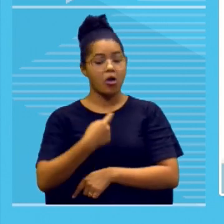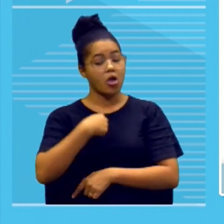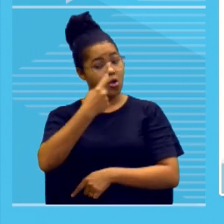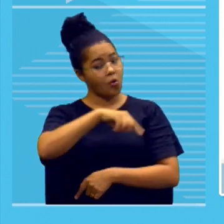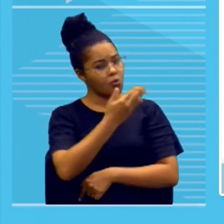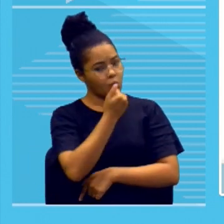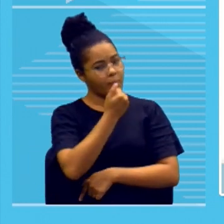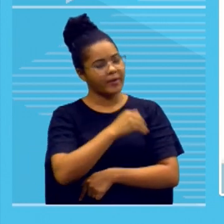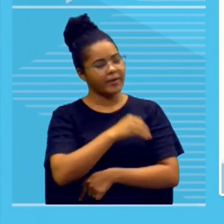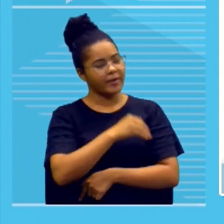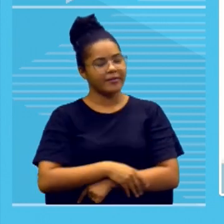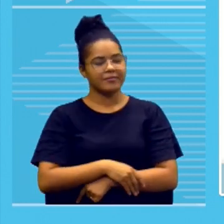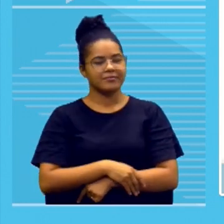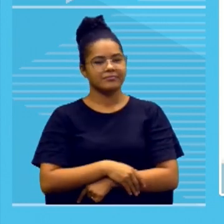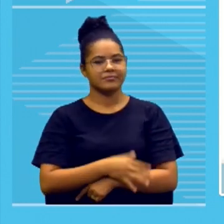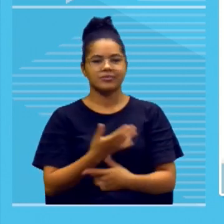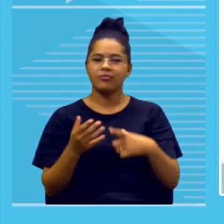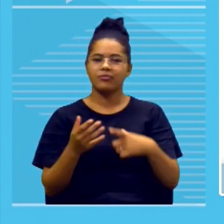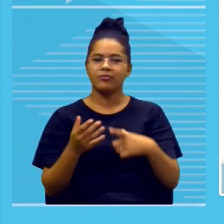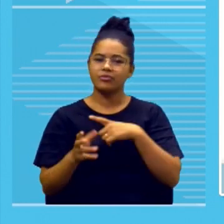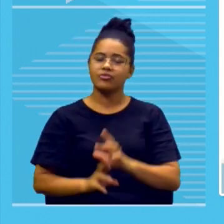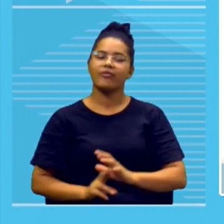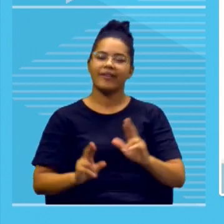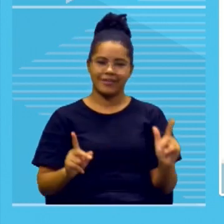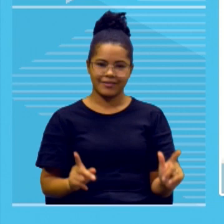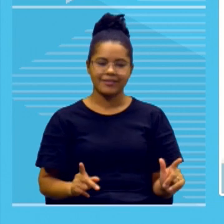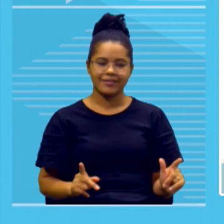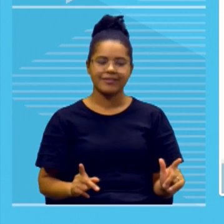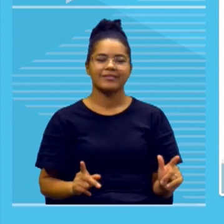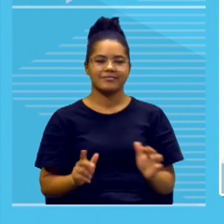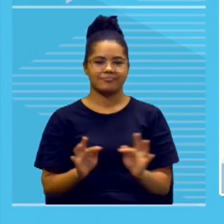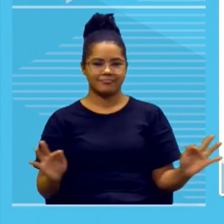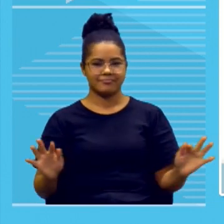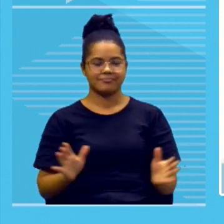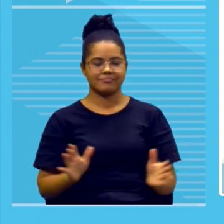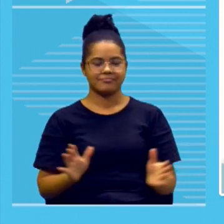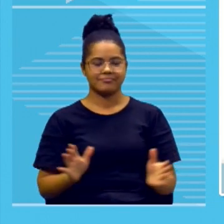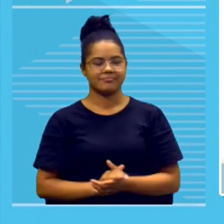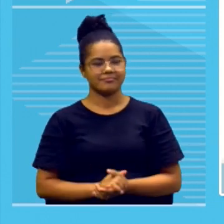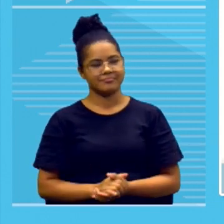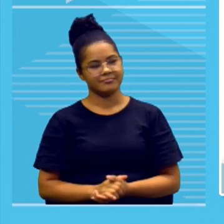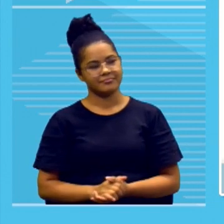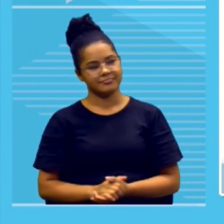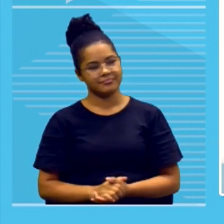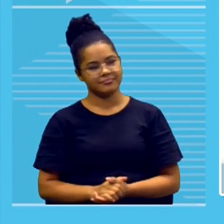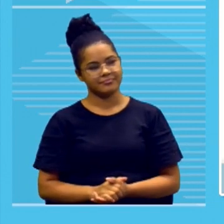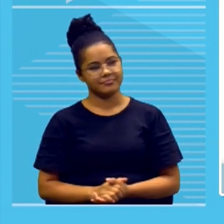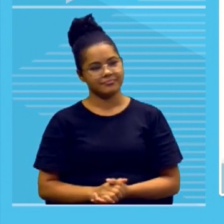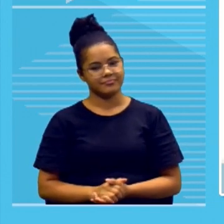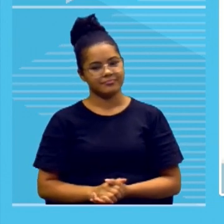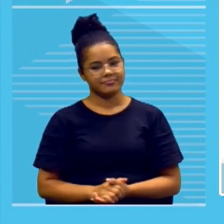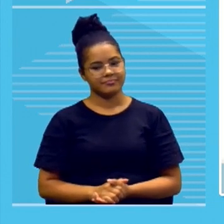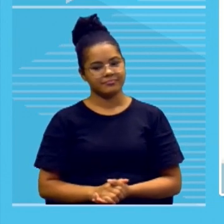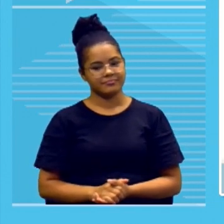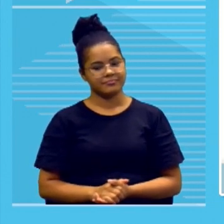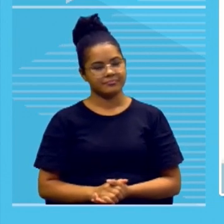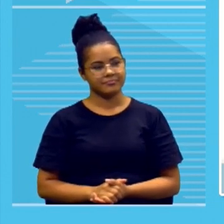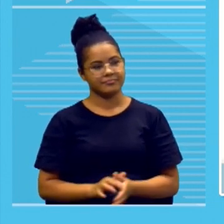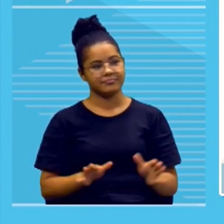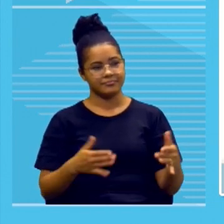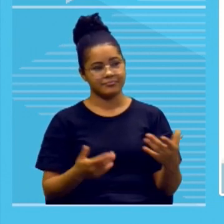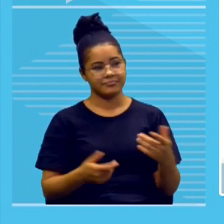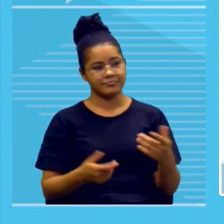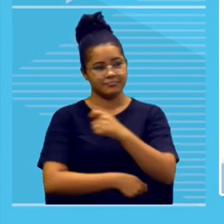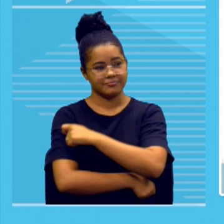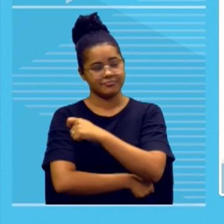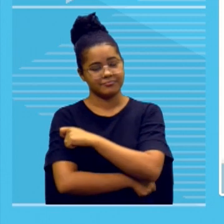Legal? Compreendido aí? Tudo lindo? Tudo tranquilo? Turma, não é por nada não, tá? Mas a gente